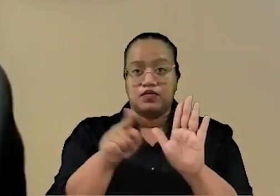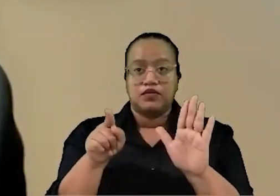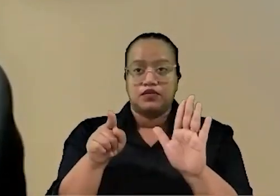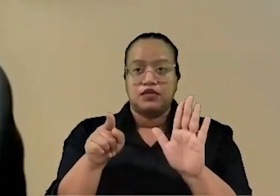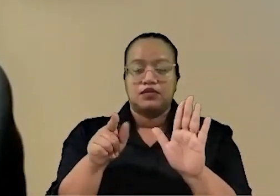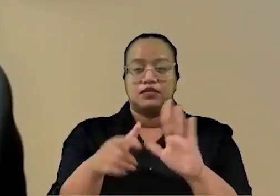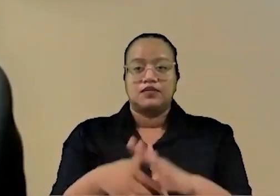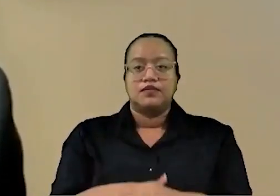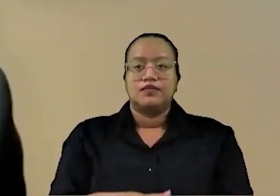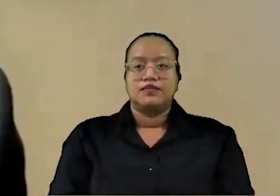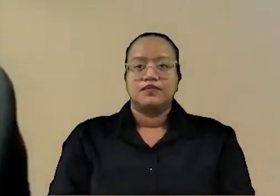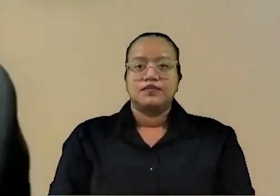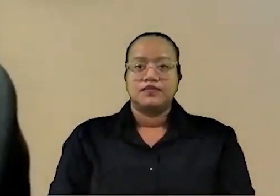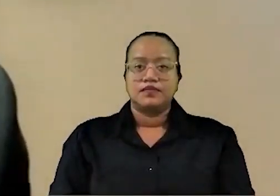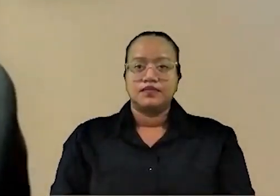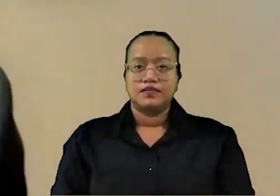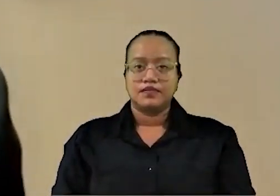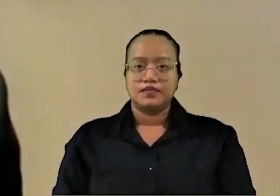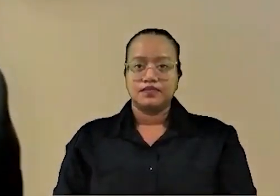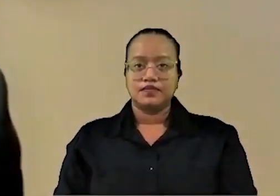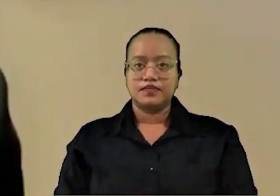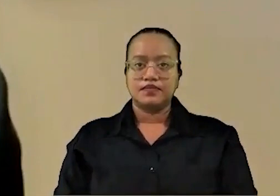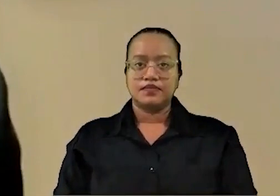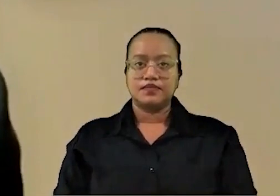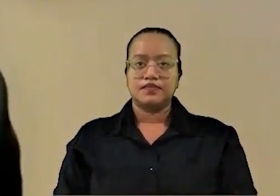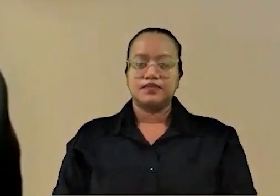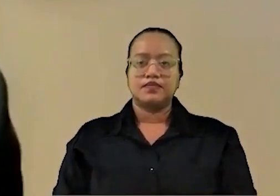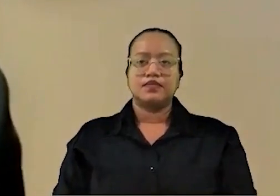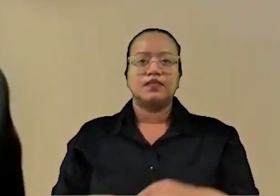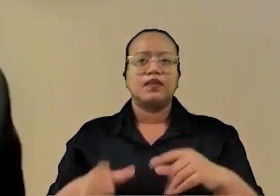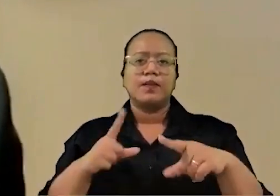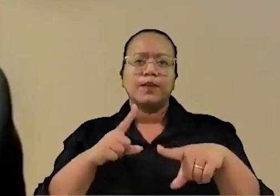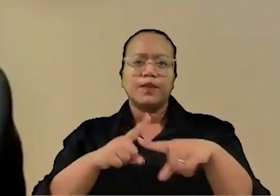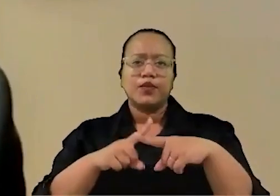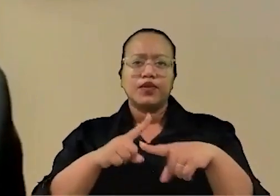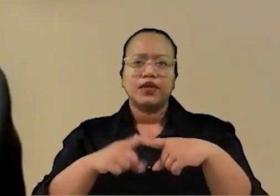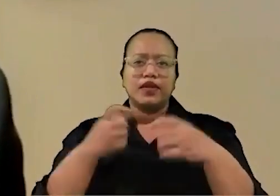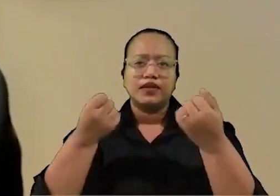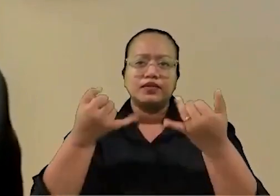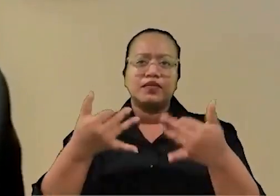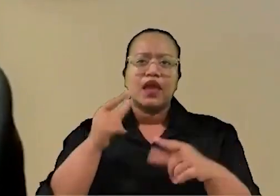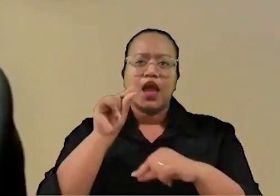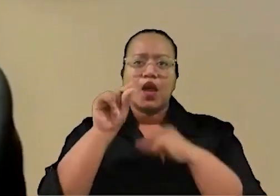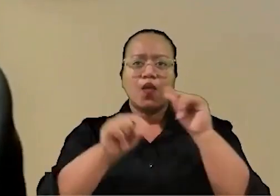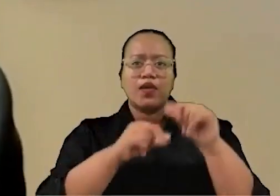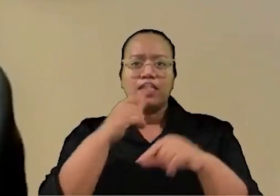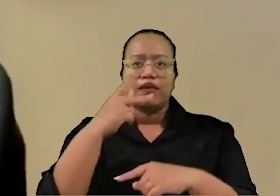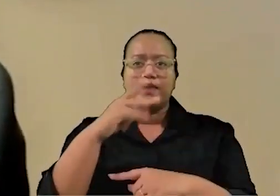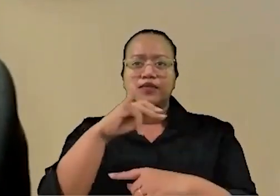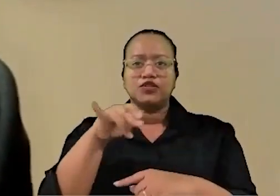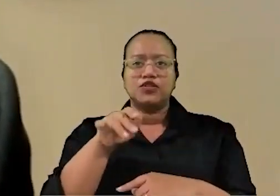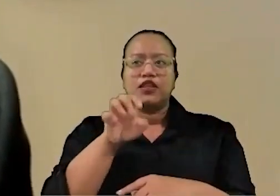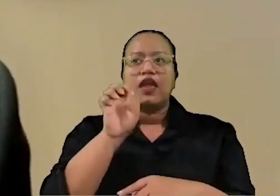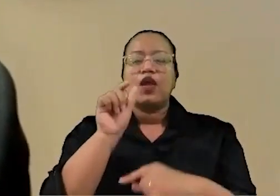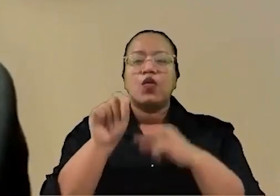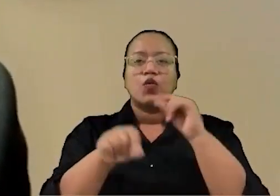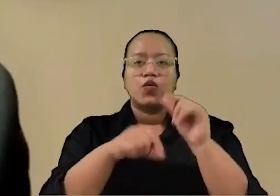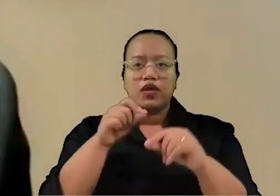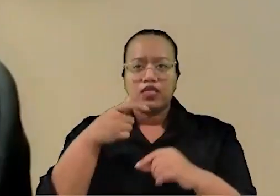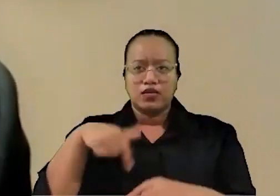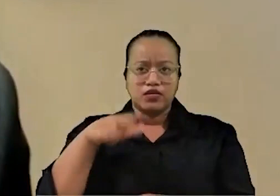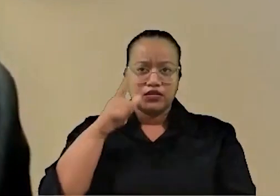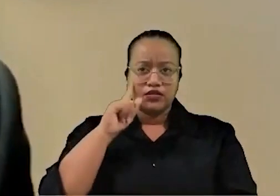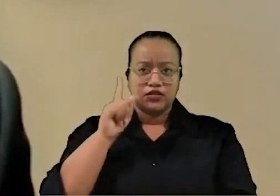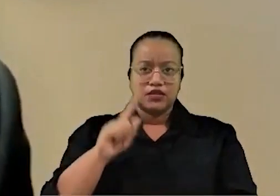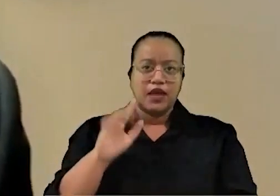falar sobre o que é o PJE, né? Nós usamos o PJE há tanto tempo, nós não sabemos o que é o PJE, e por incrível